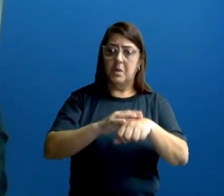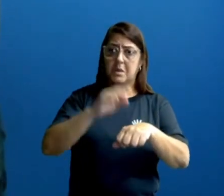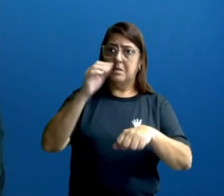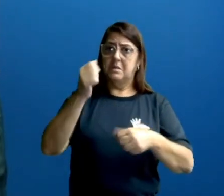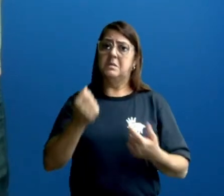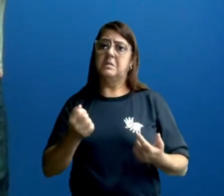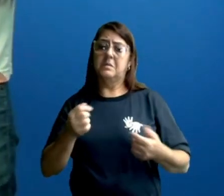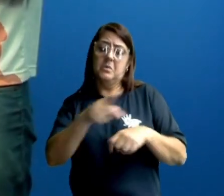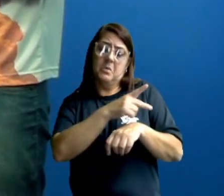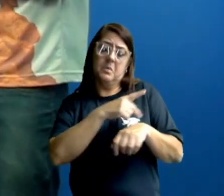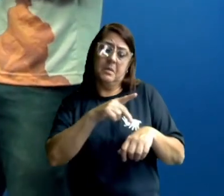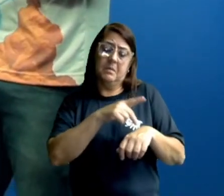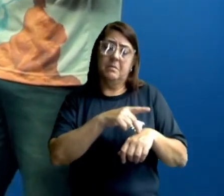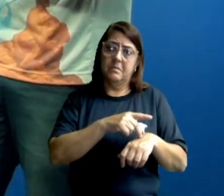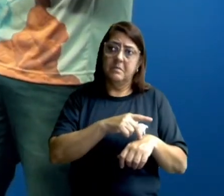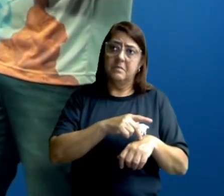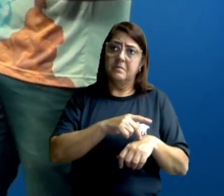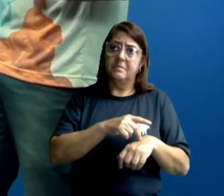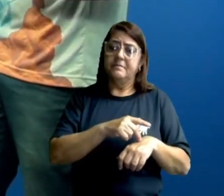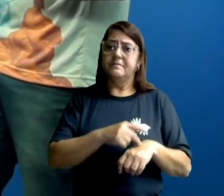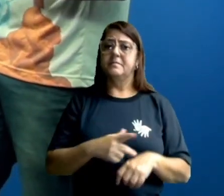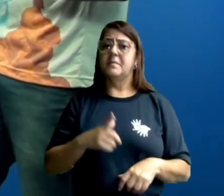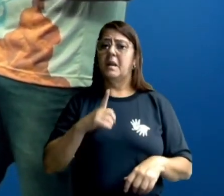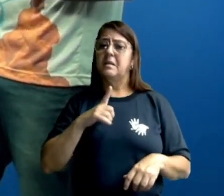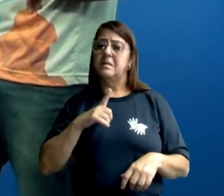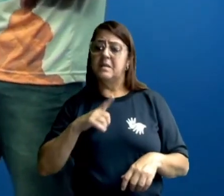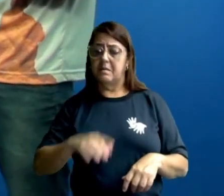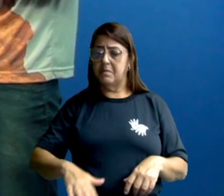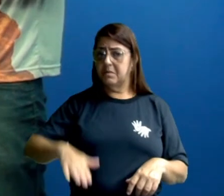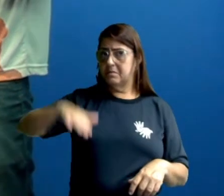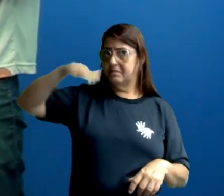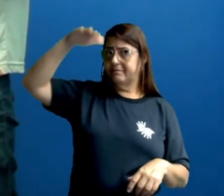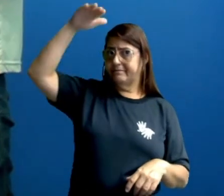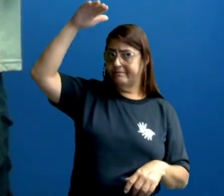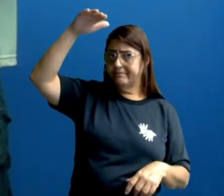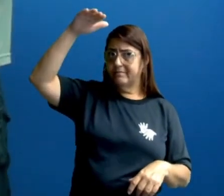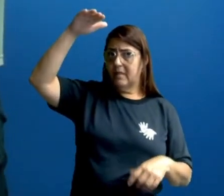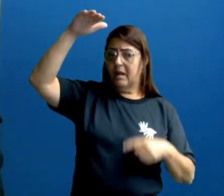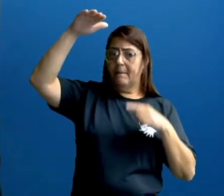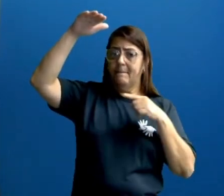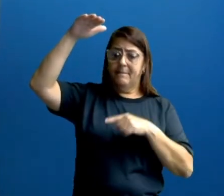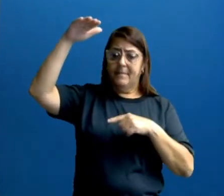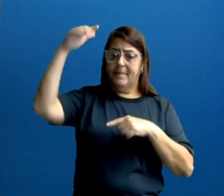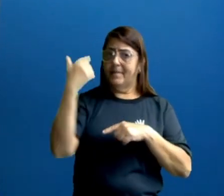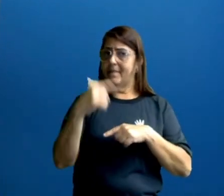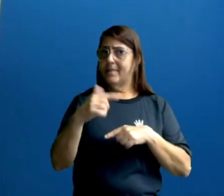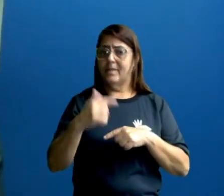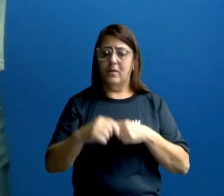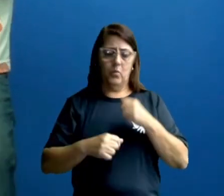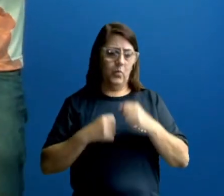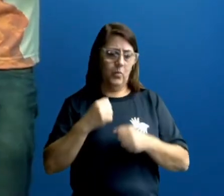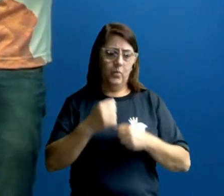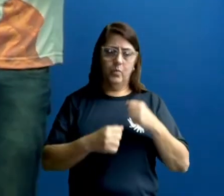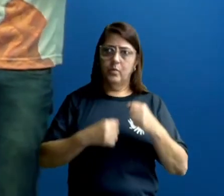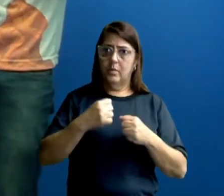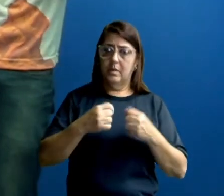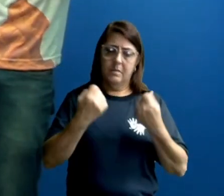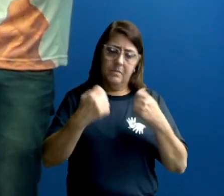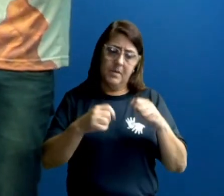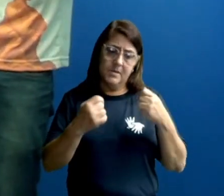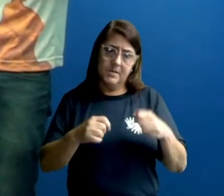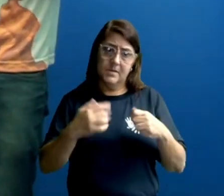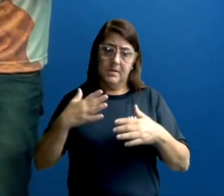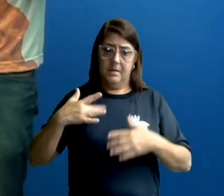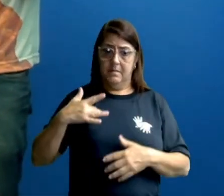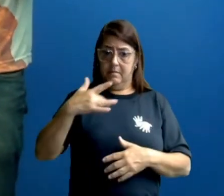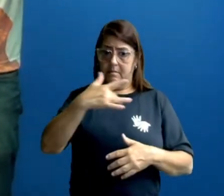no nosso país, no Brasil, 60% dos adultos não praticam atividade física